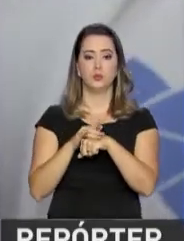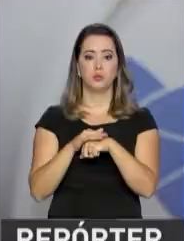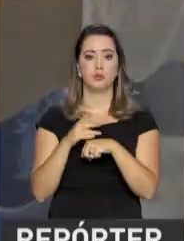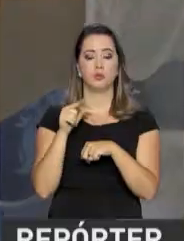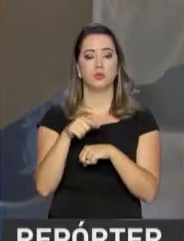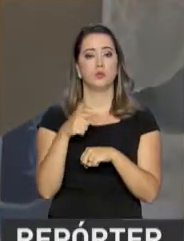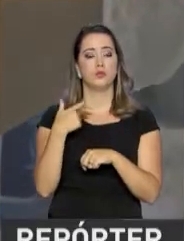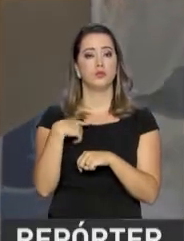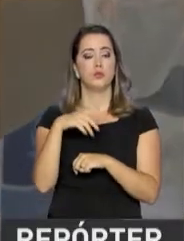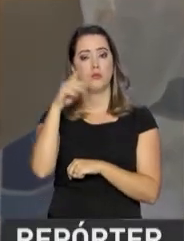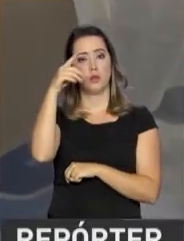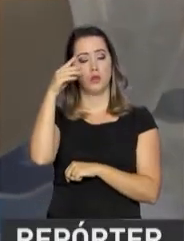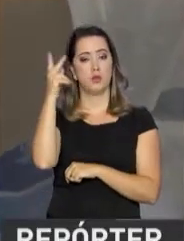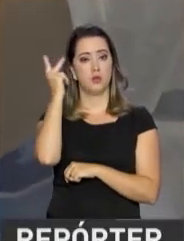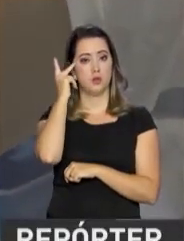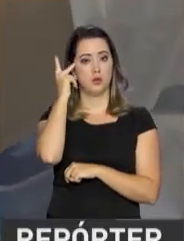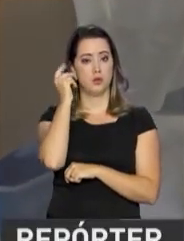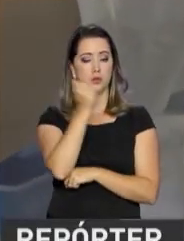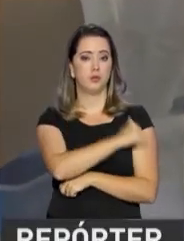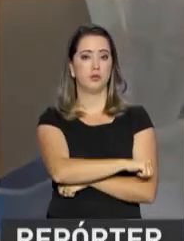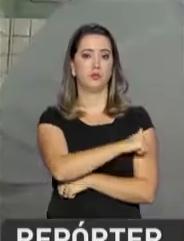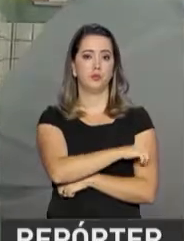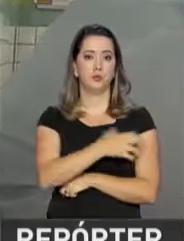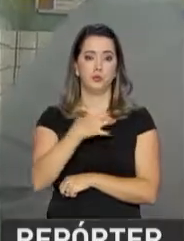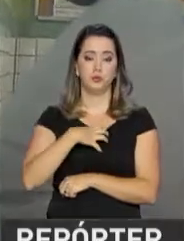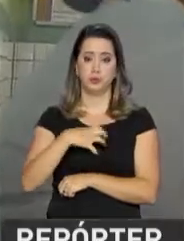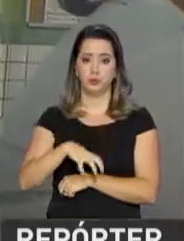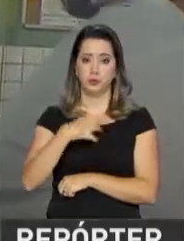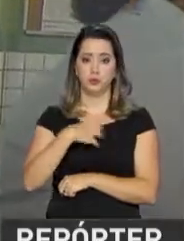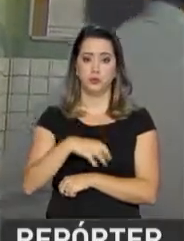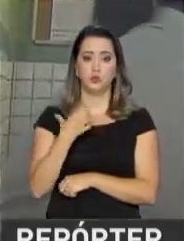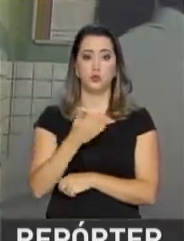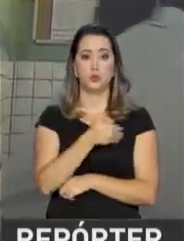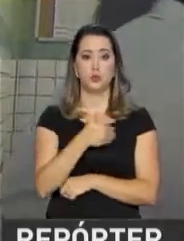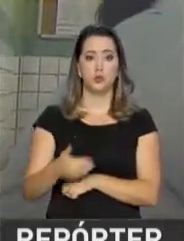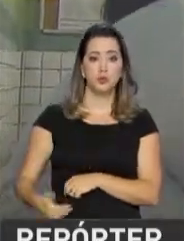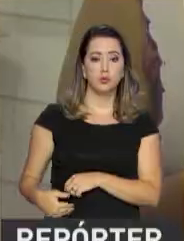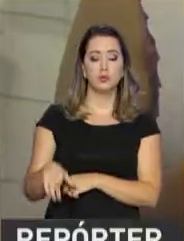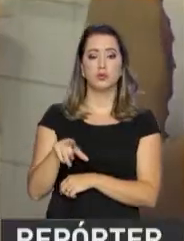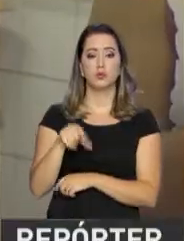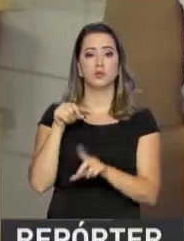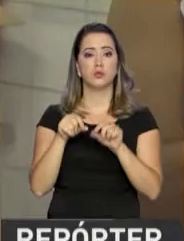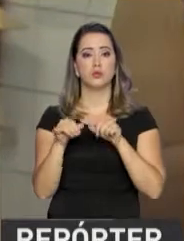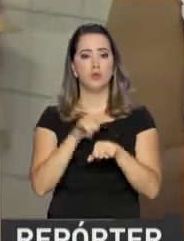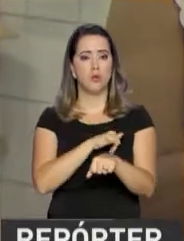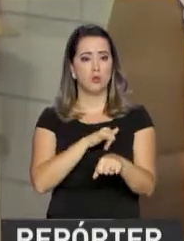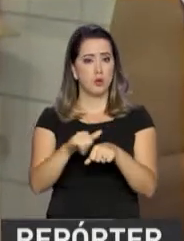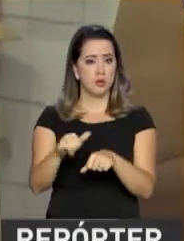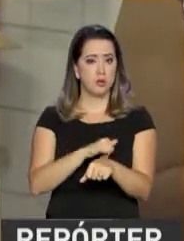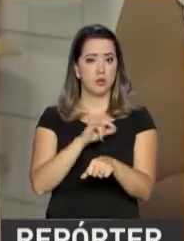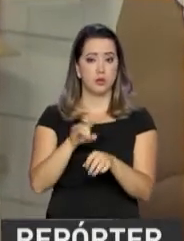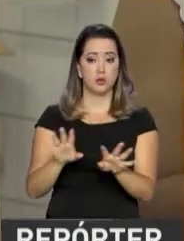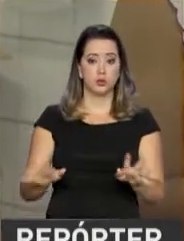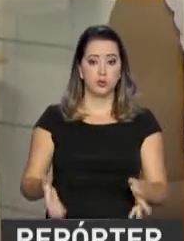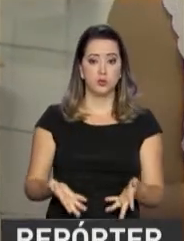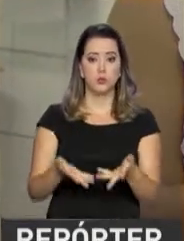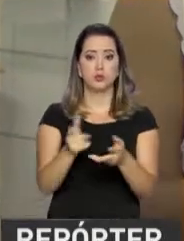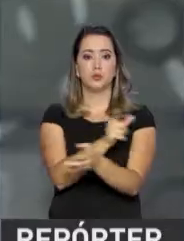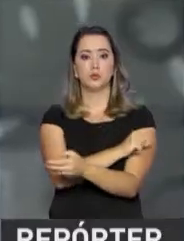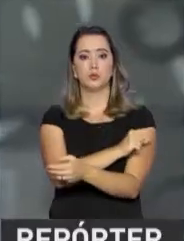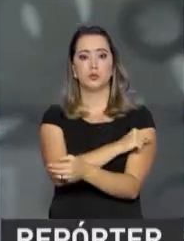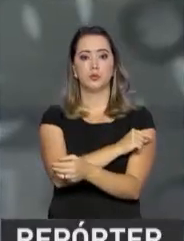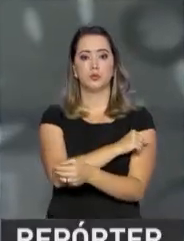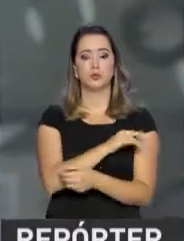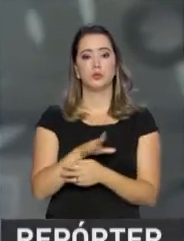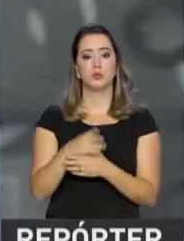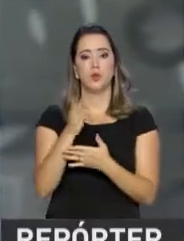registrada nos estados de São Paulo, Rio de Janeiro e Bahia, o governo adotou medidas estratégicas, como a intensificação de vacinação